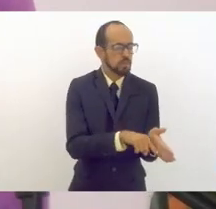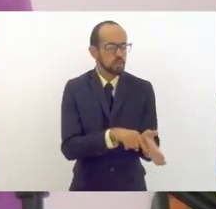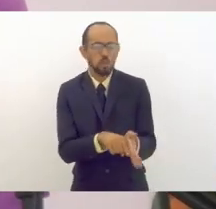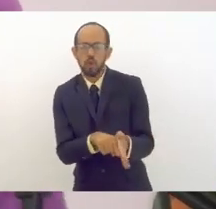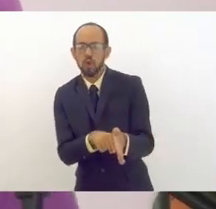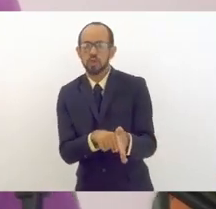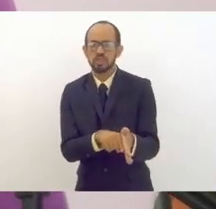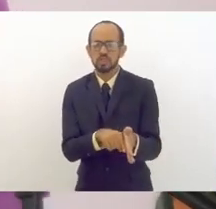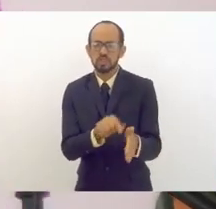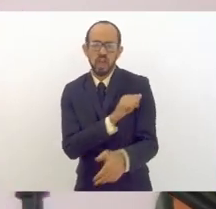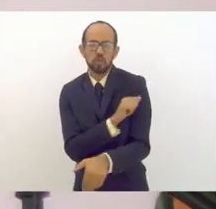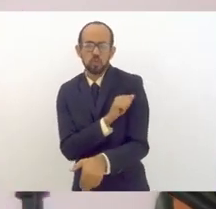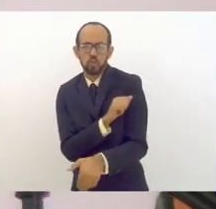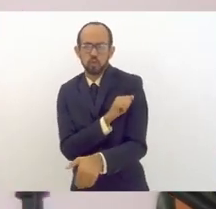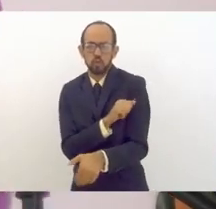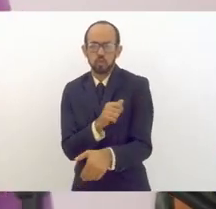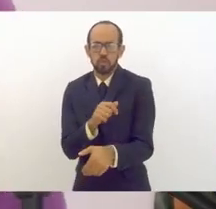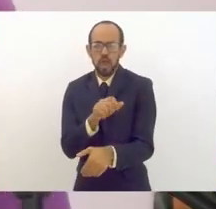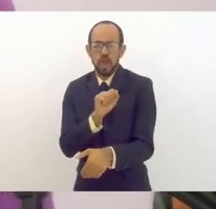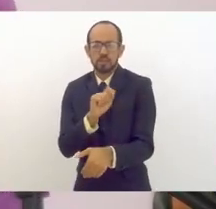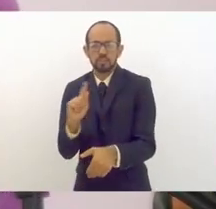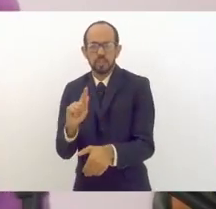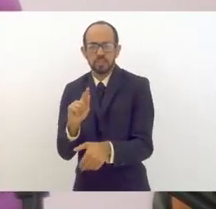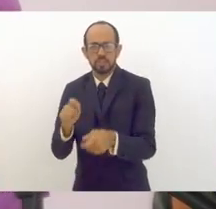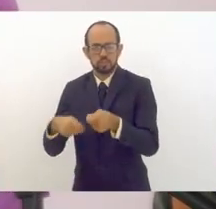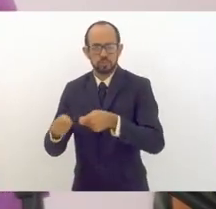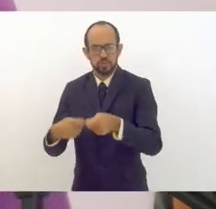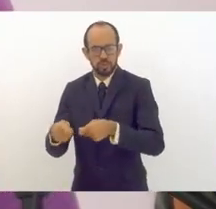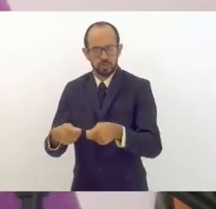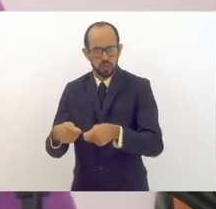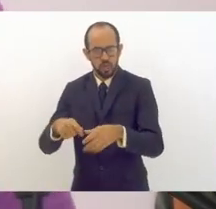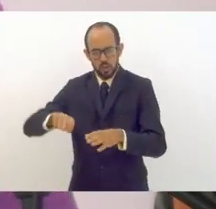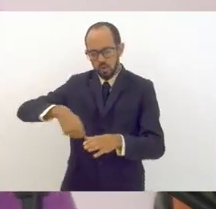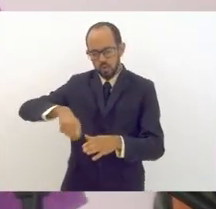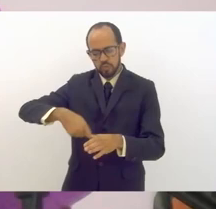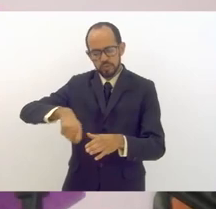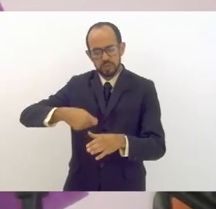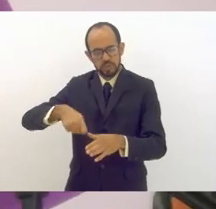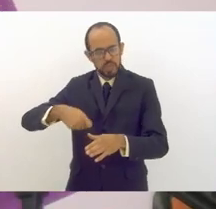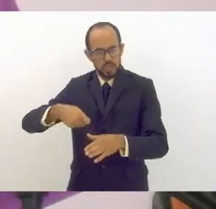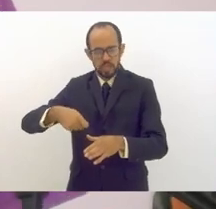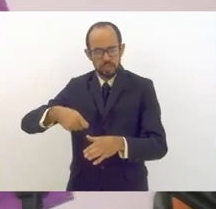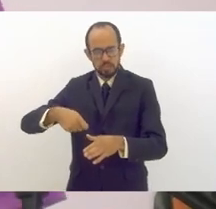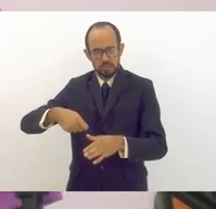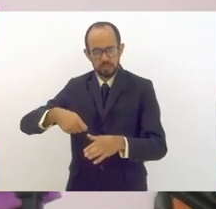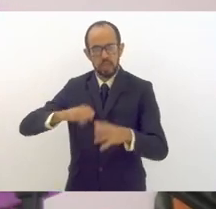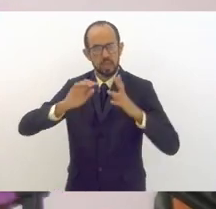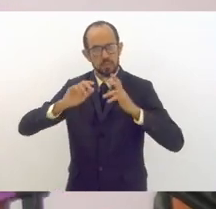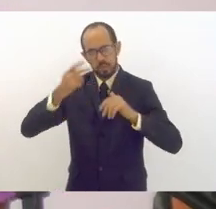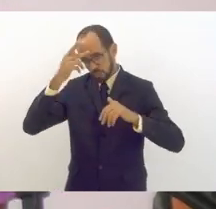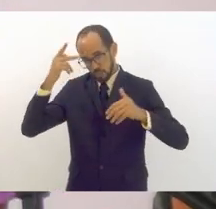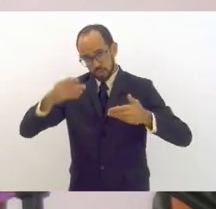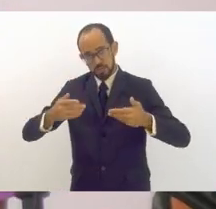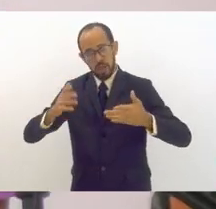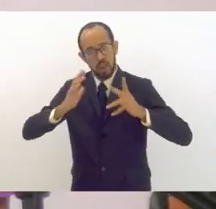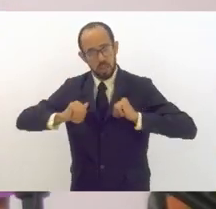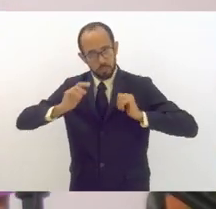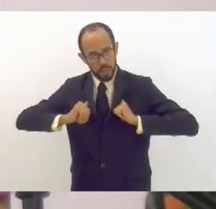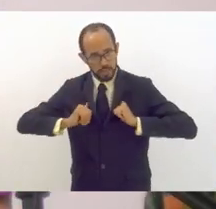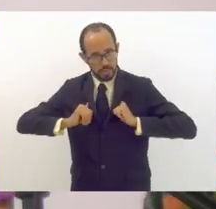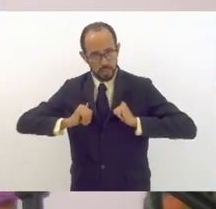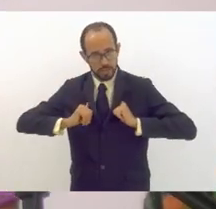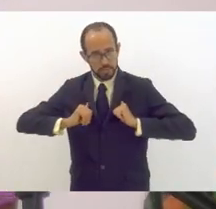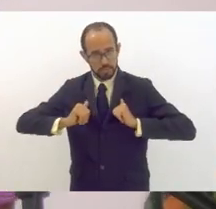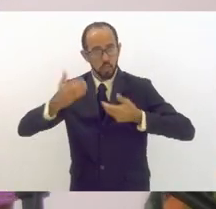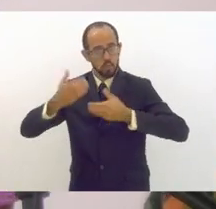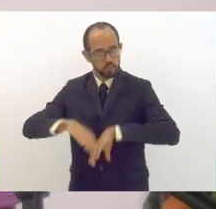agentes administrativos, não têm cozinheiros escolares, concursadas, serventes, etc. E, por último, para passar para